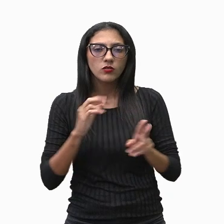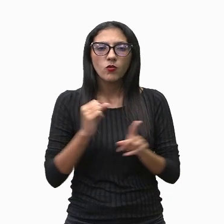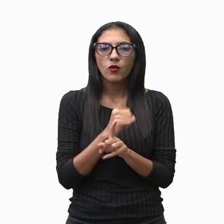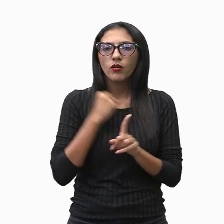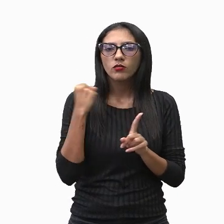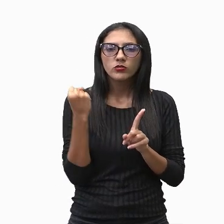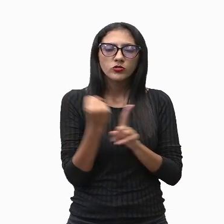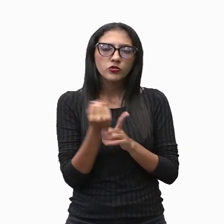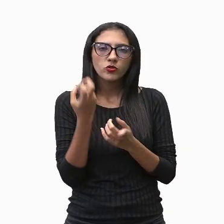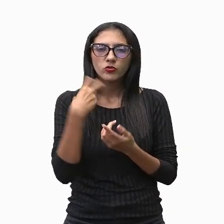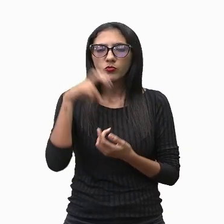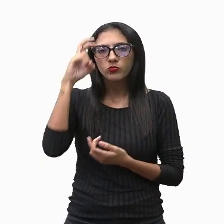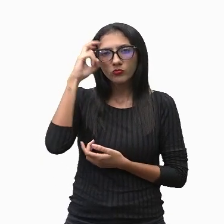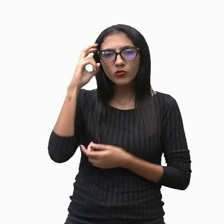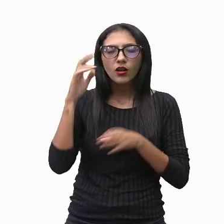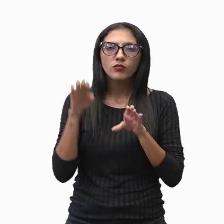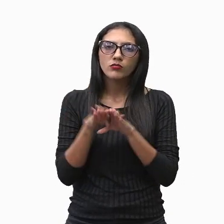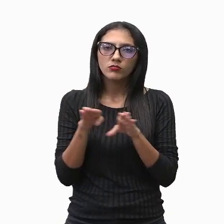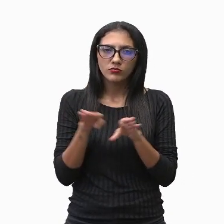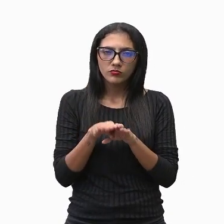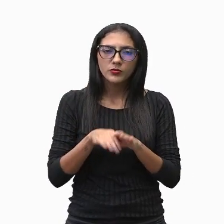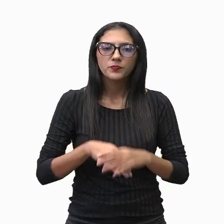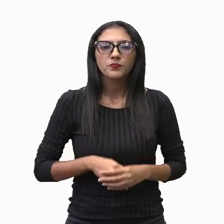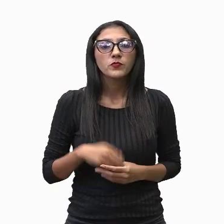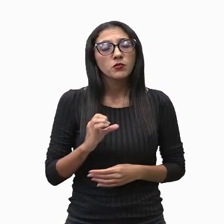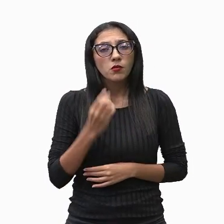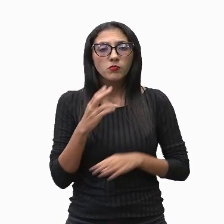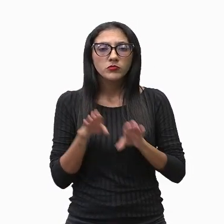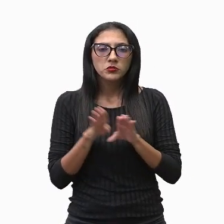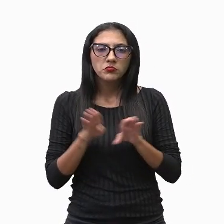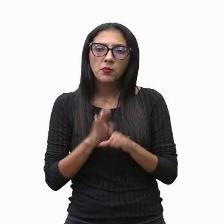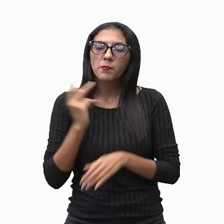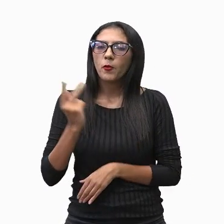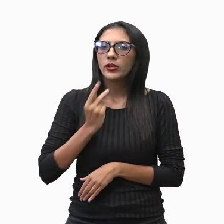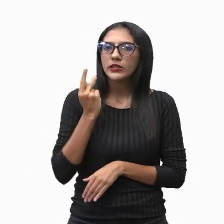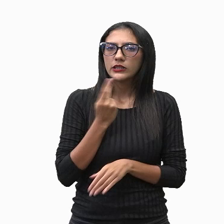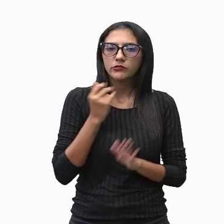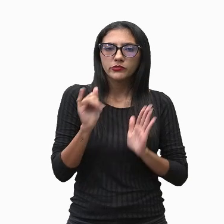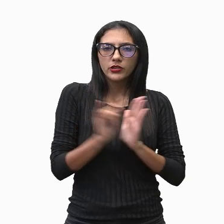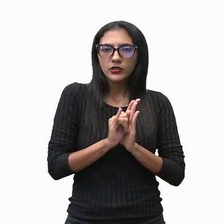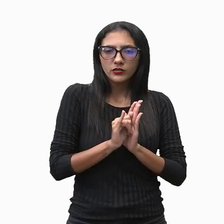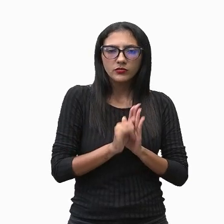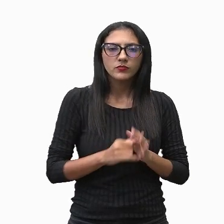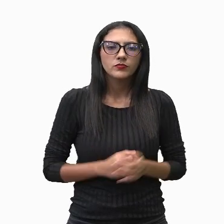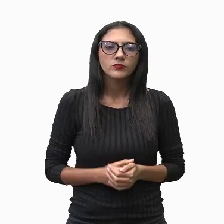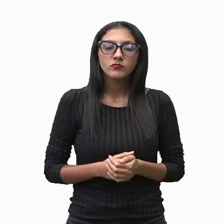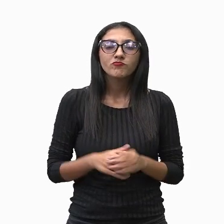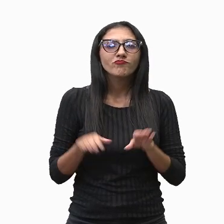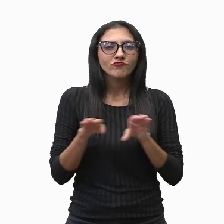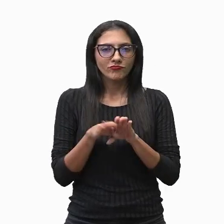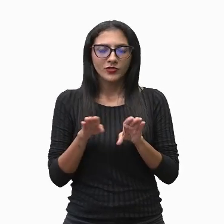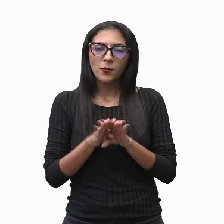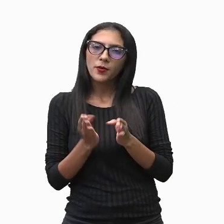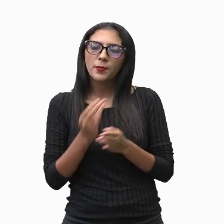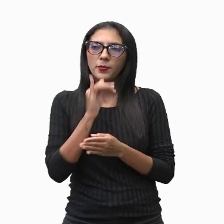envolvem aspectos socioculturais, também político-ideológicos e